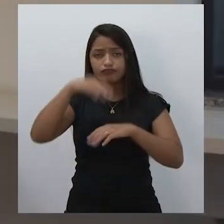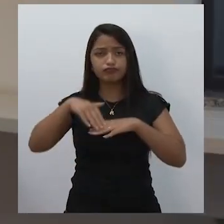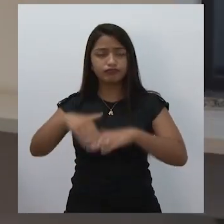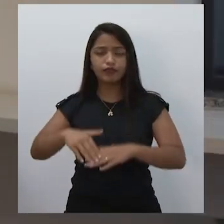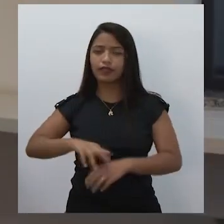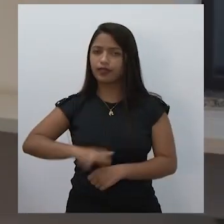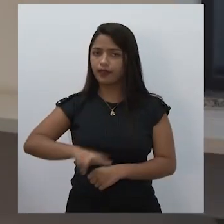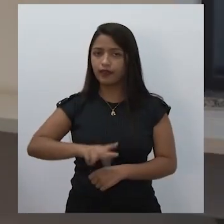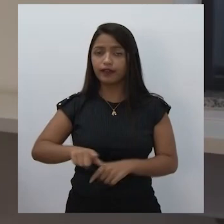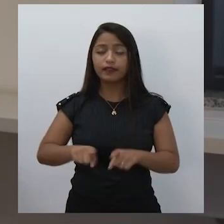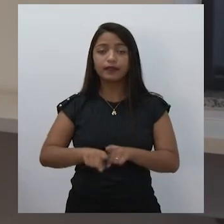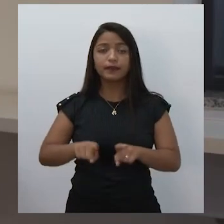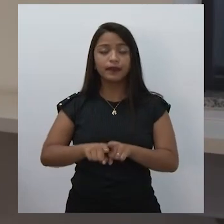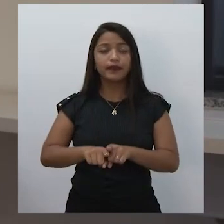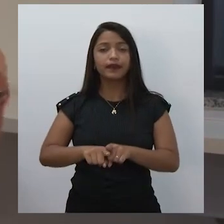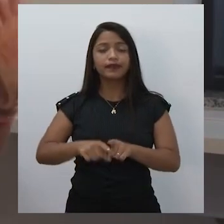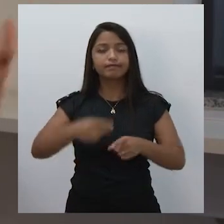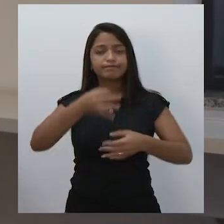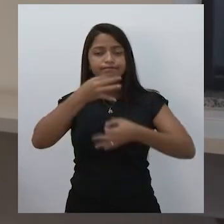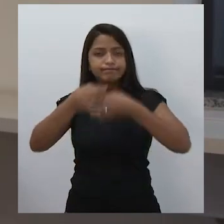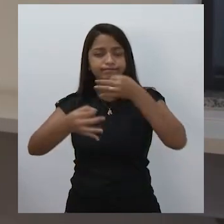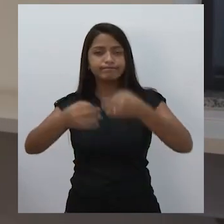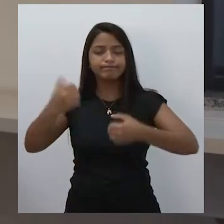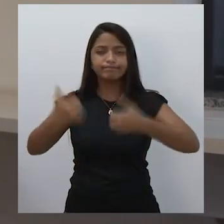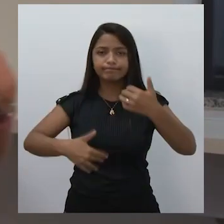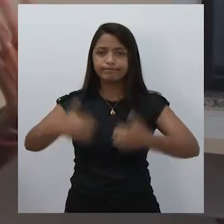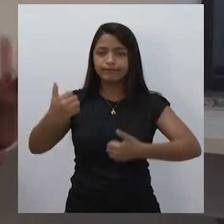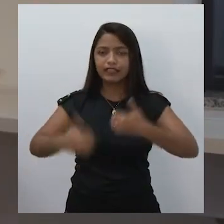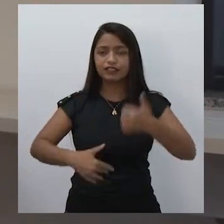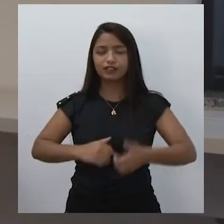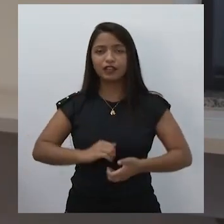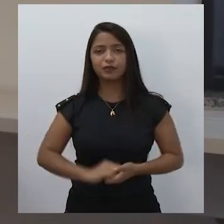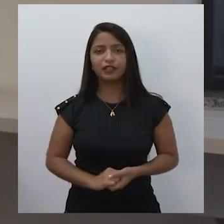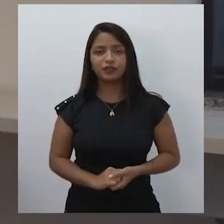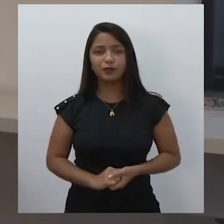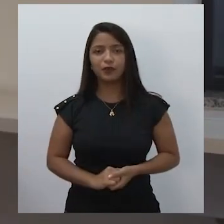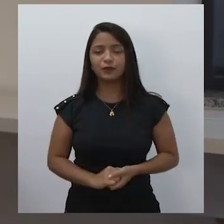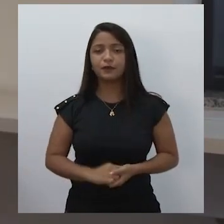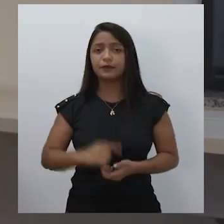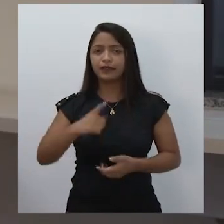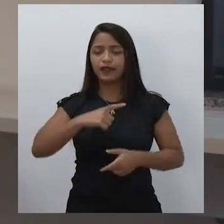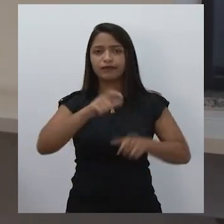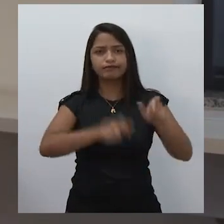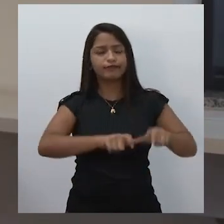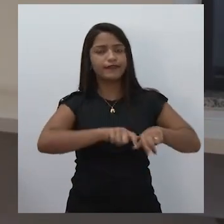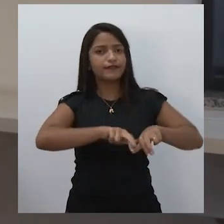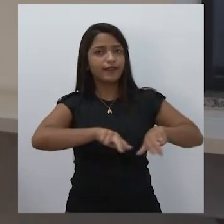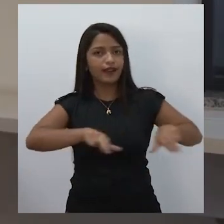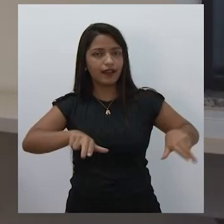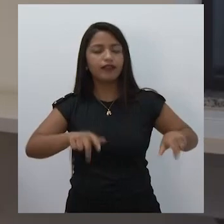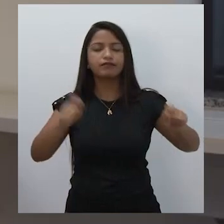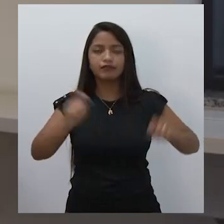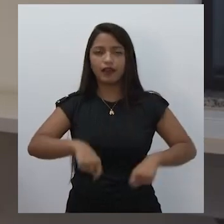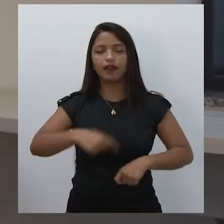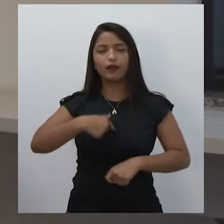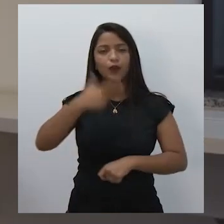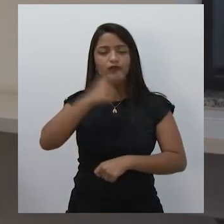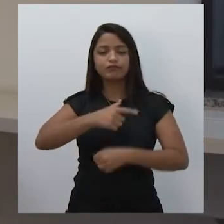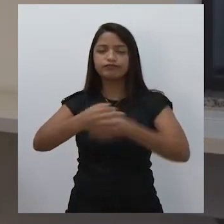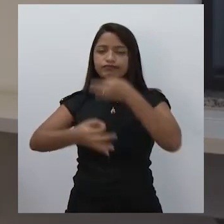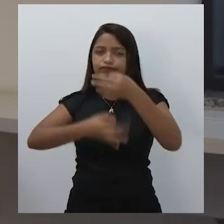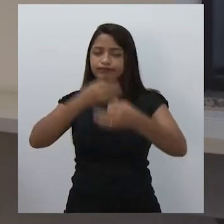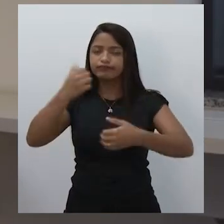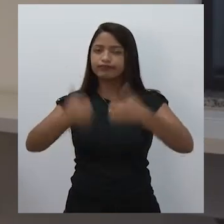De serem argumentos que integrem, incluam toda a diversidade, que a gente possa